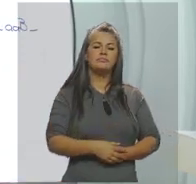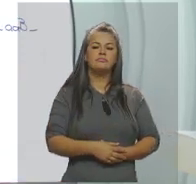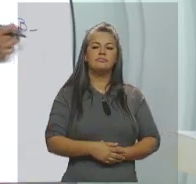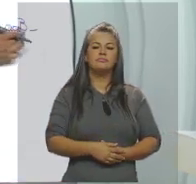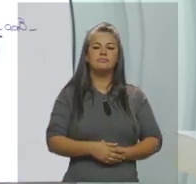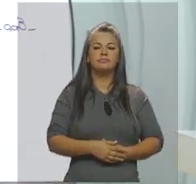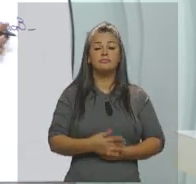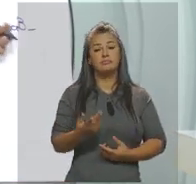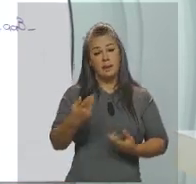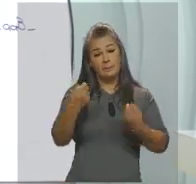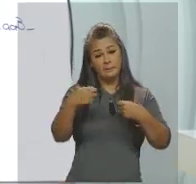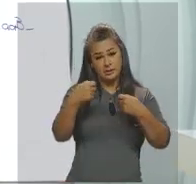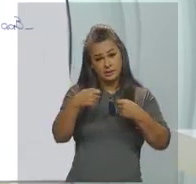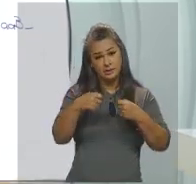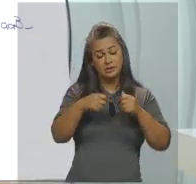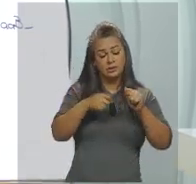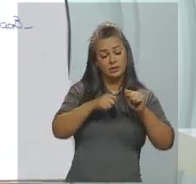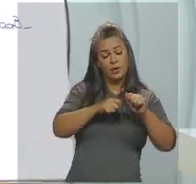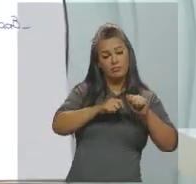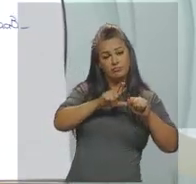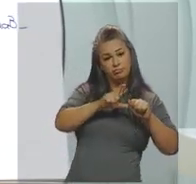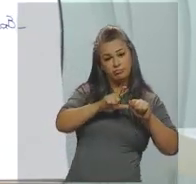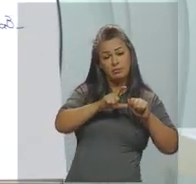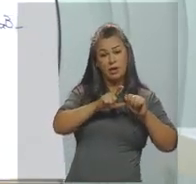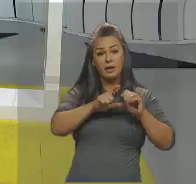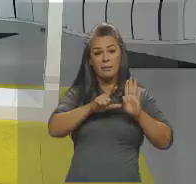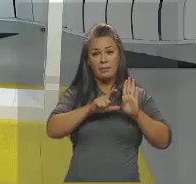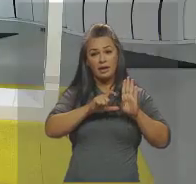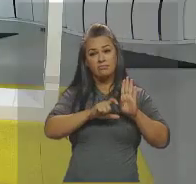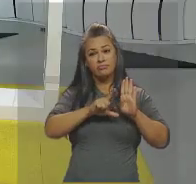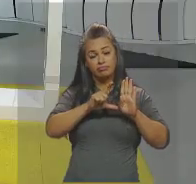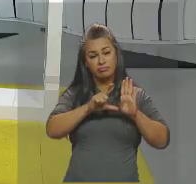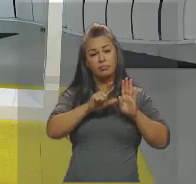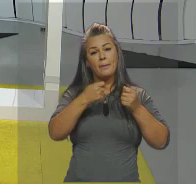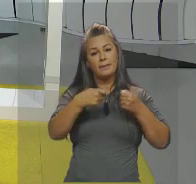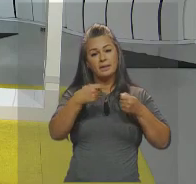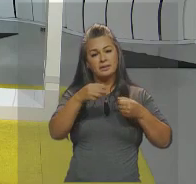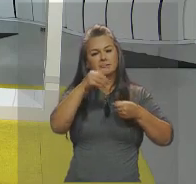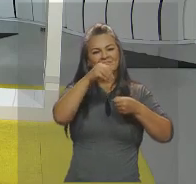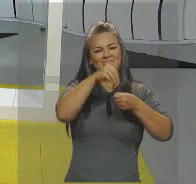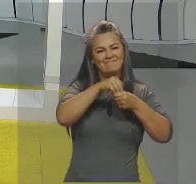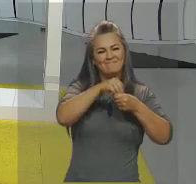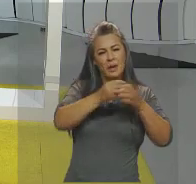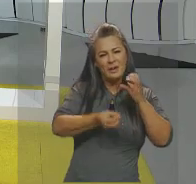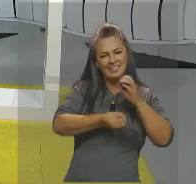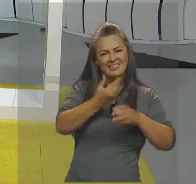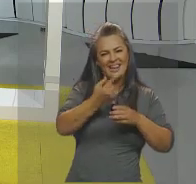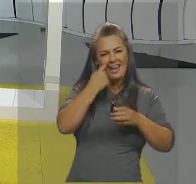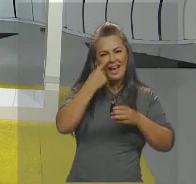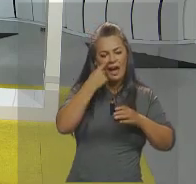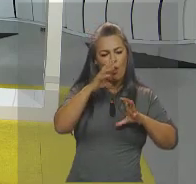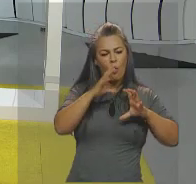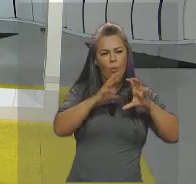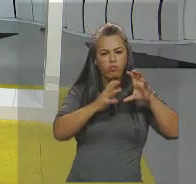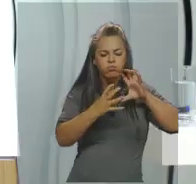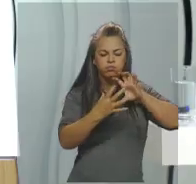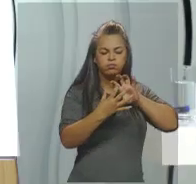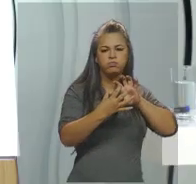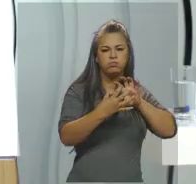Então, um desses 2 genes aqui, eles já são suficientes para determinar essa forma esférica. E a forma